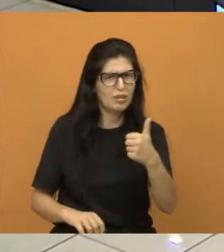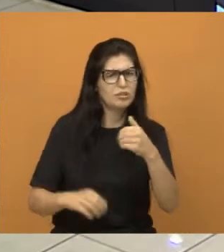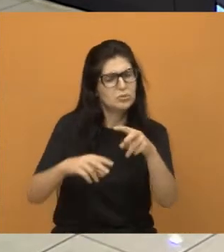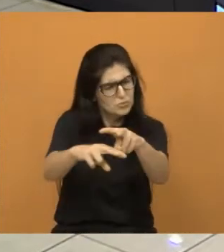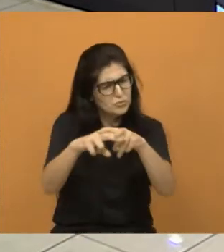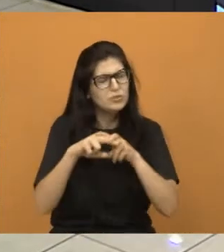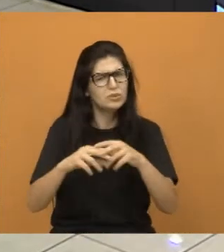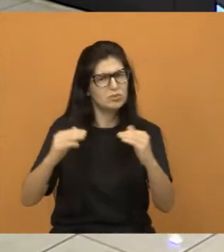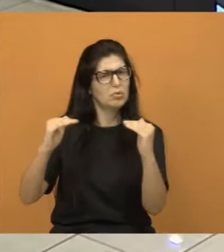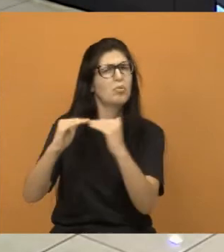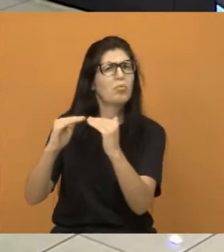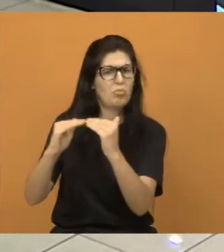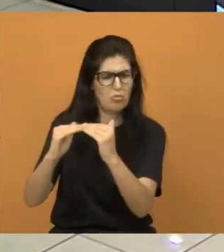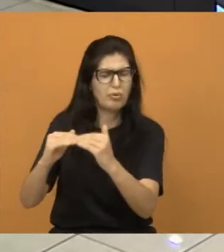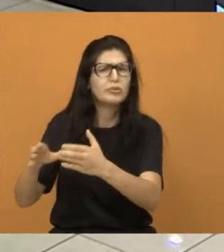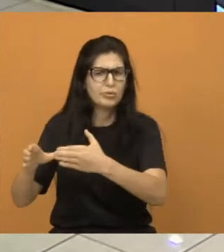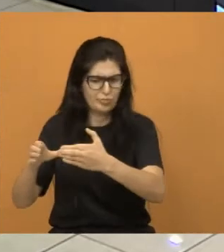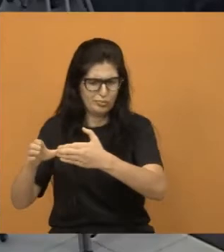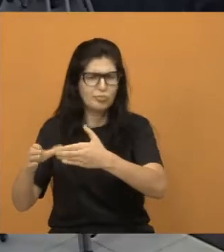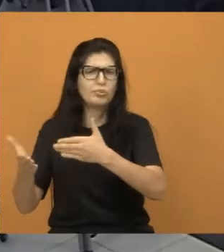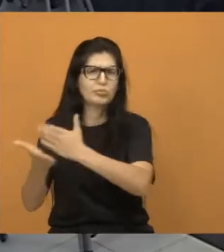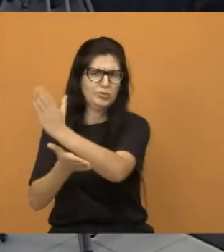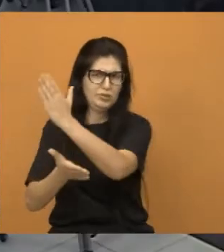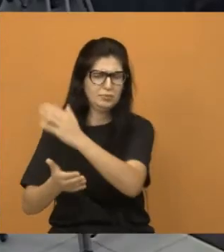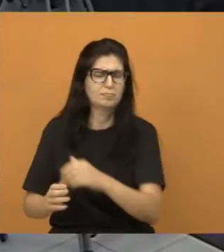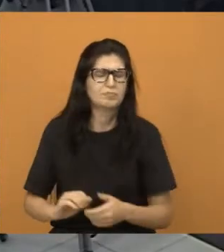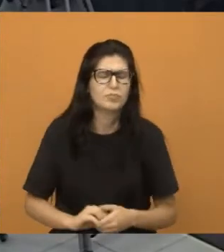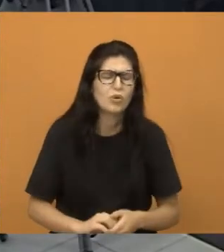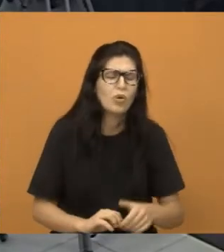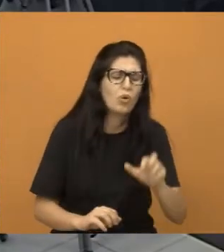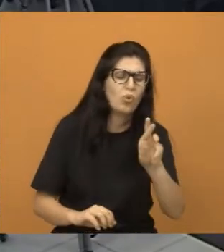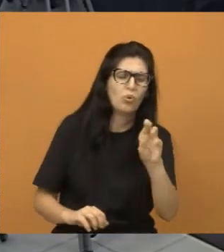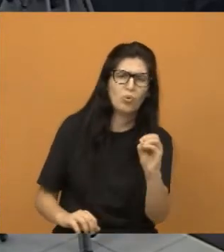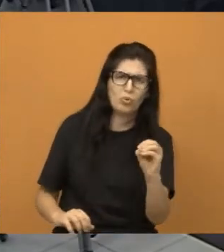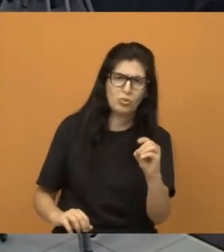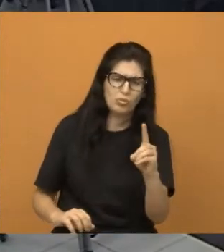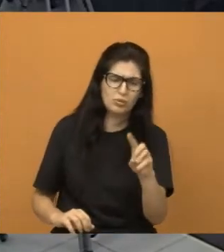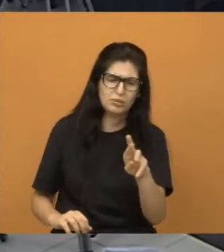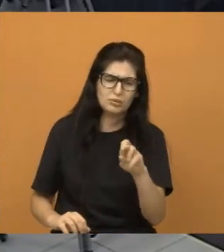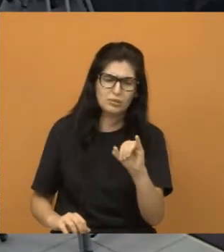favorável. Como vota vereador Dr. Rodrigo Salomão?